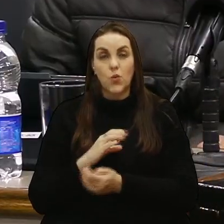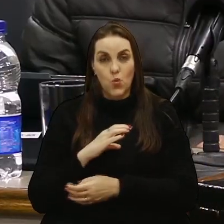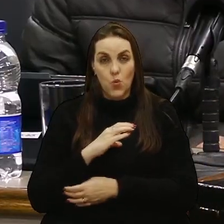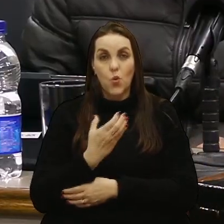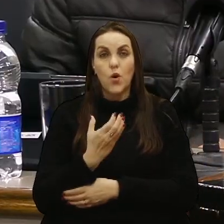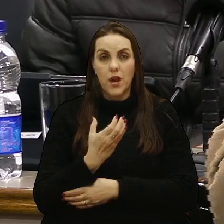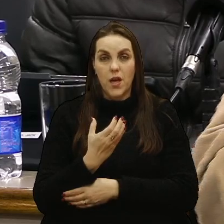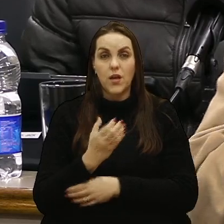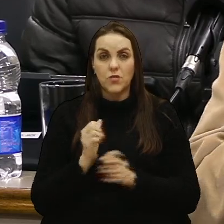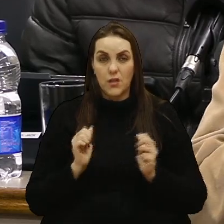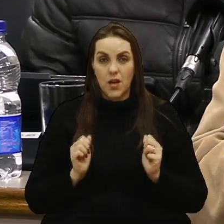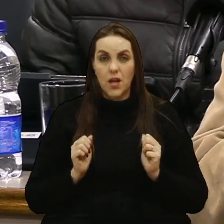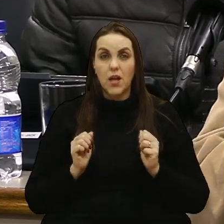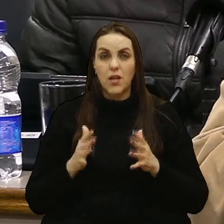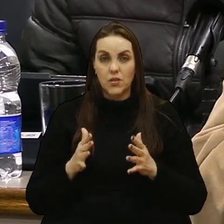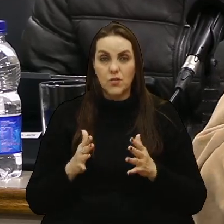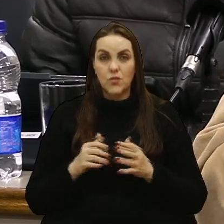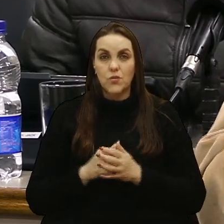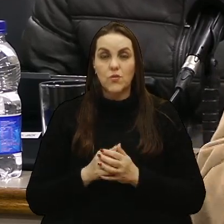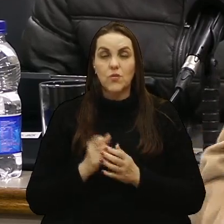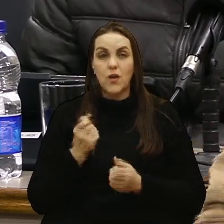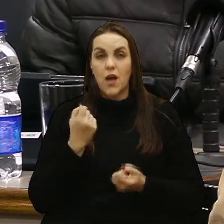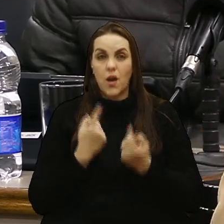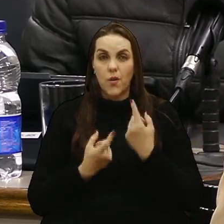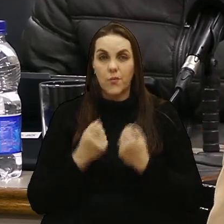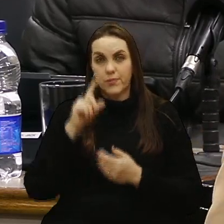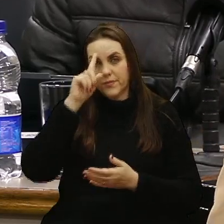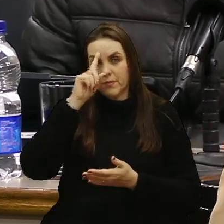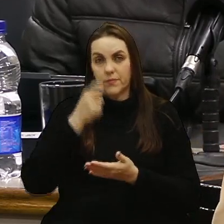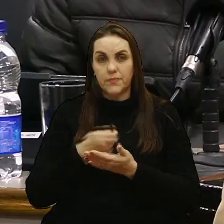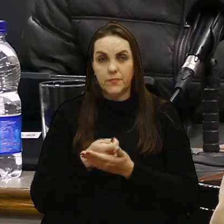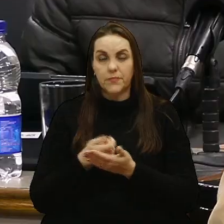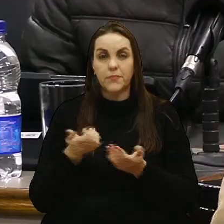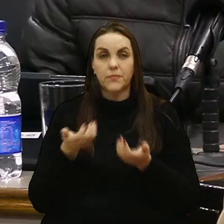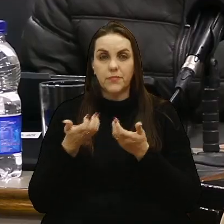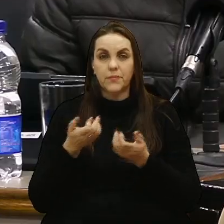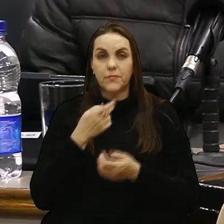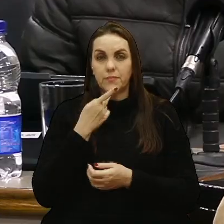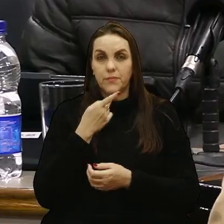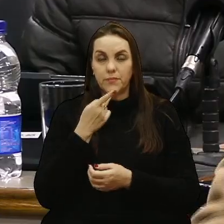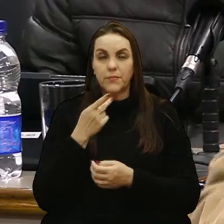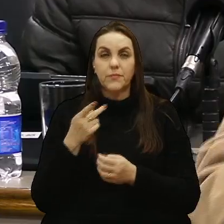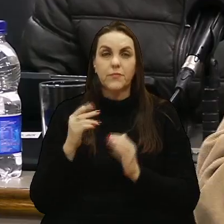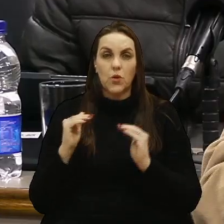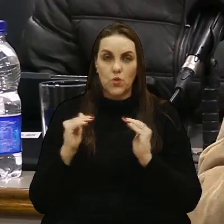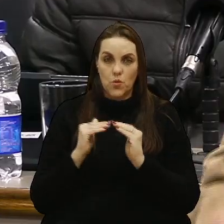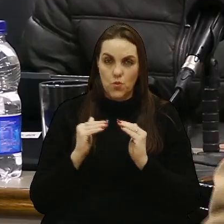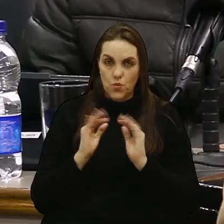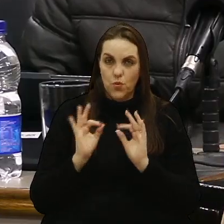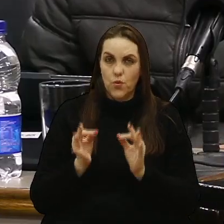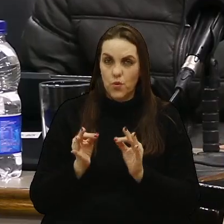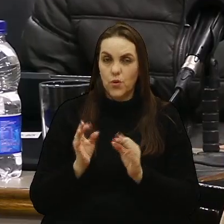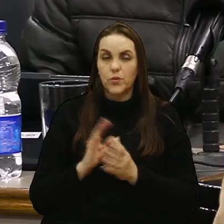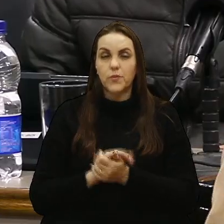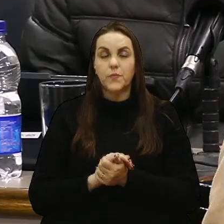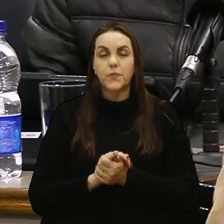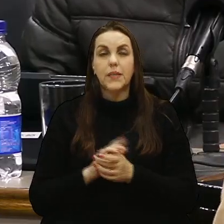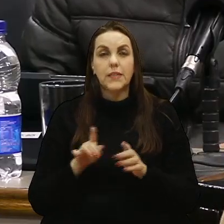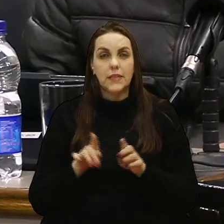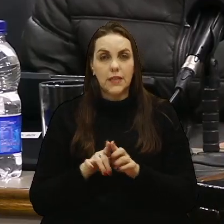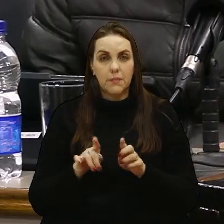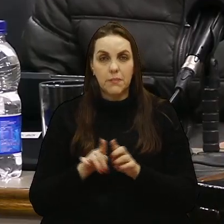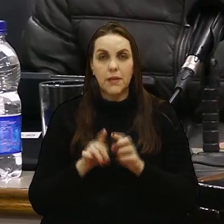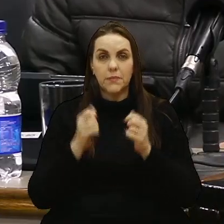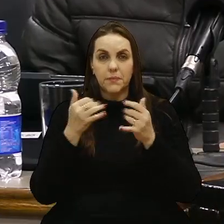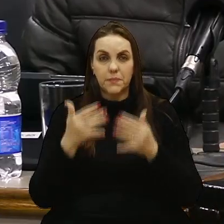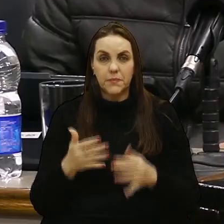tomar atitudes, né, para tomar algumas decisões. Então, eu queria dizer que sou favorável e também sobre o que foi feito menção aqui das